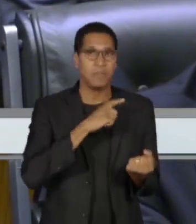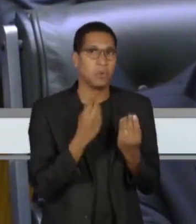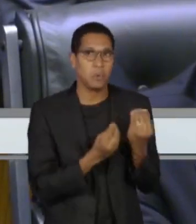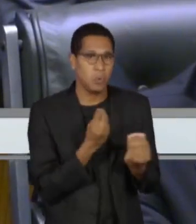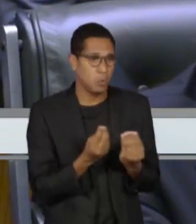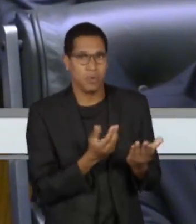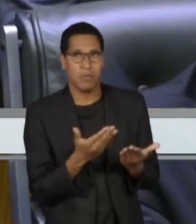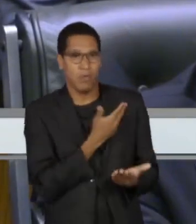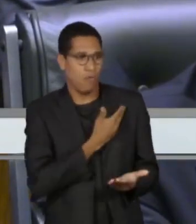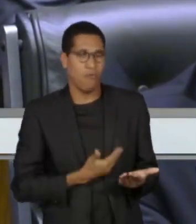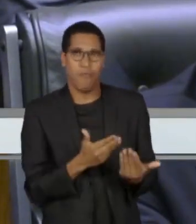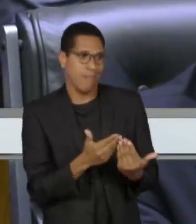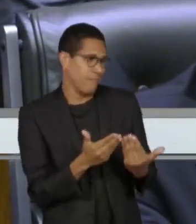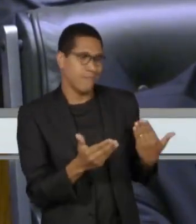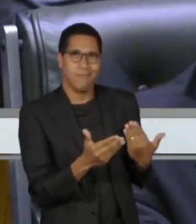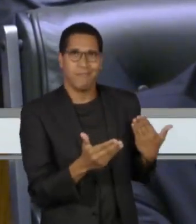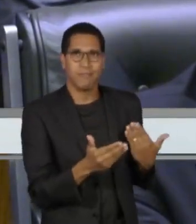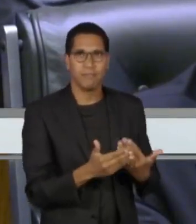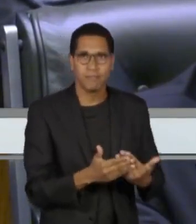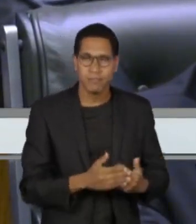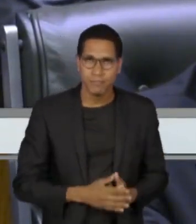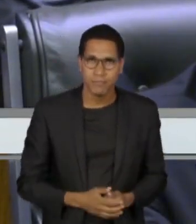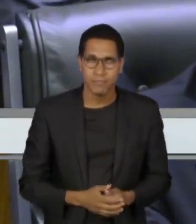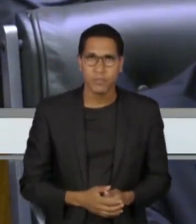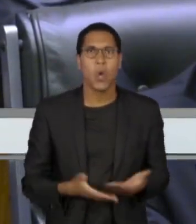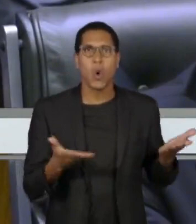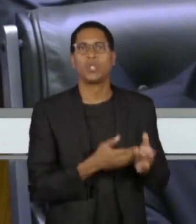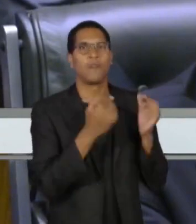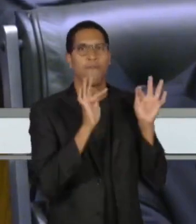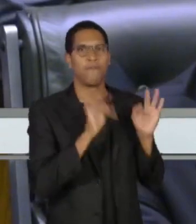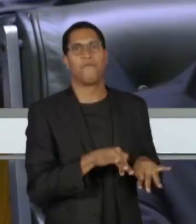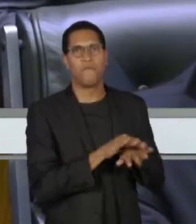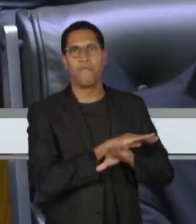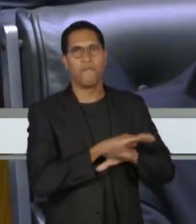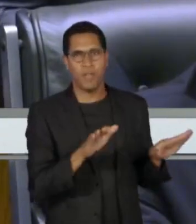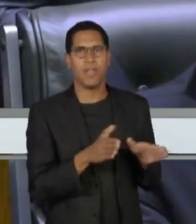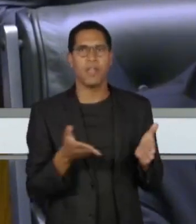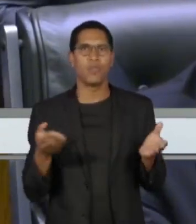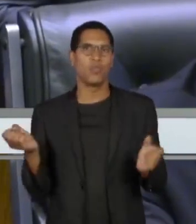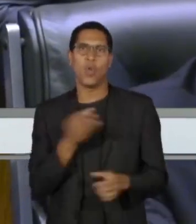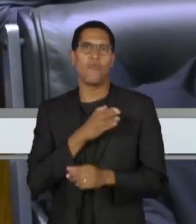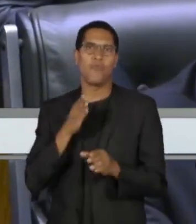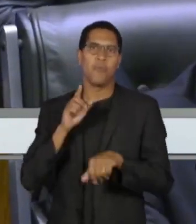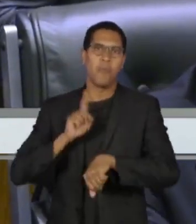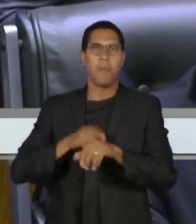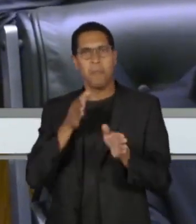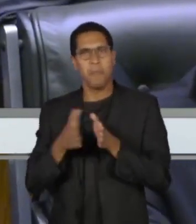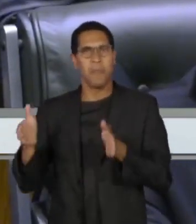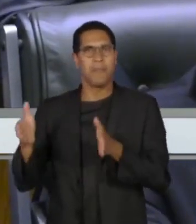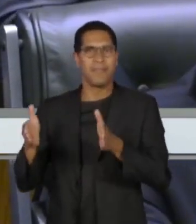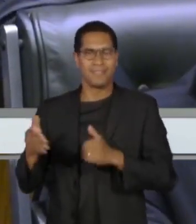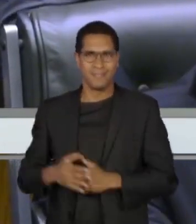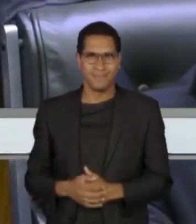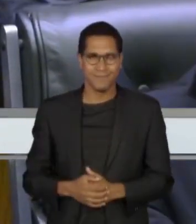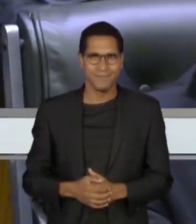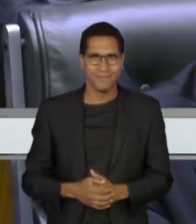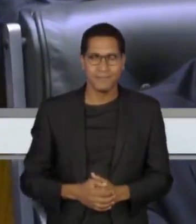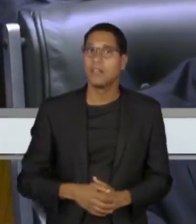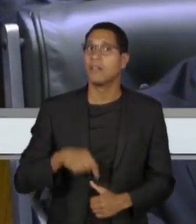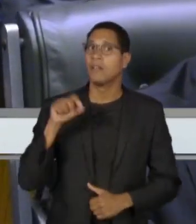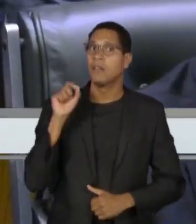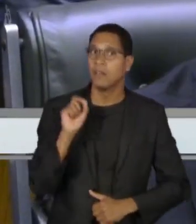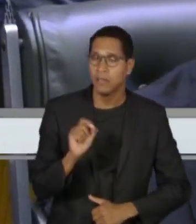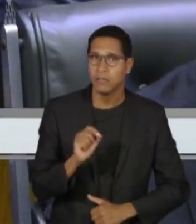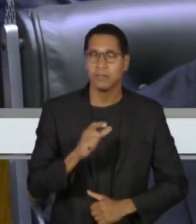destruição nacional que hoje se encerra. Senhoras e senhores, esse processo eleitoral também foi caracterizado